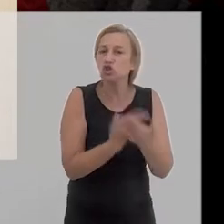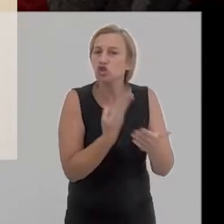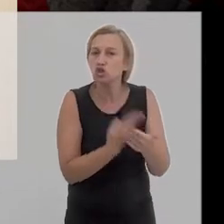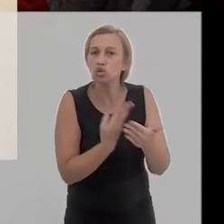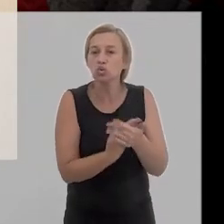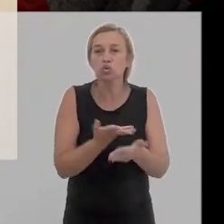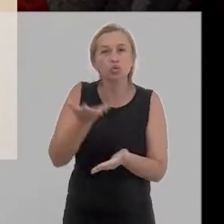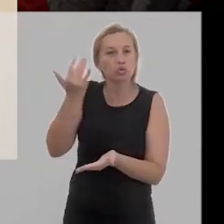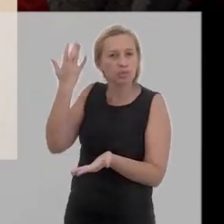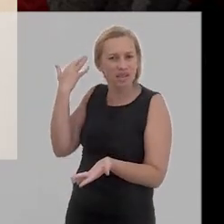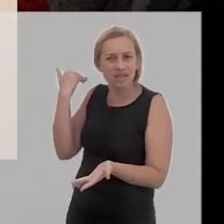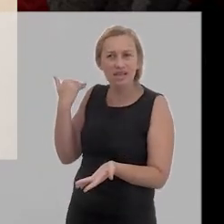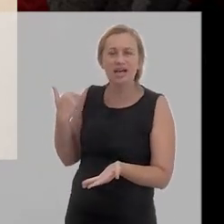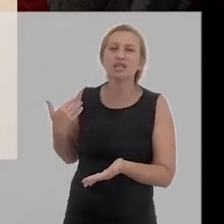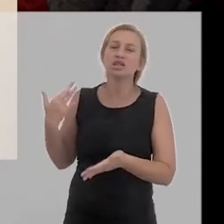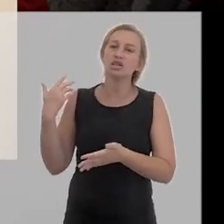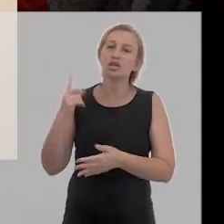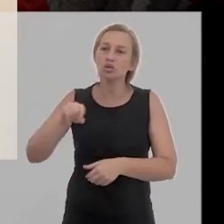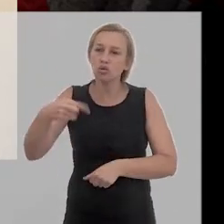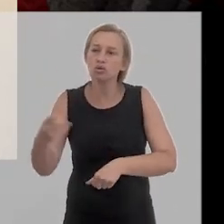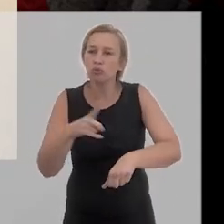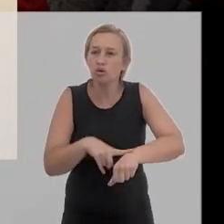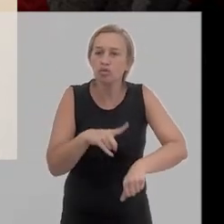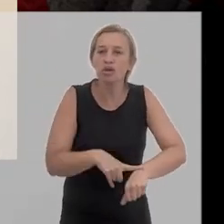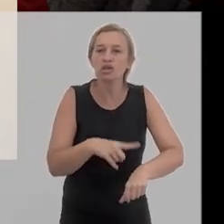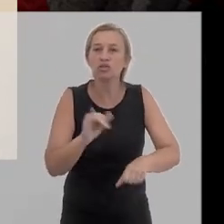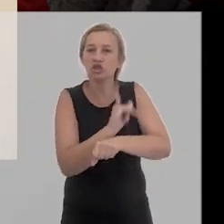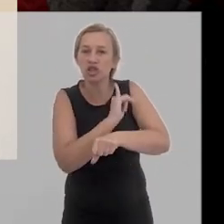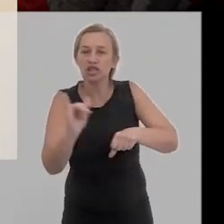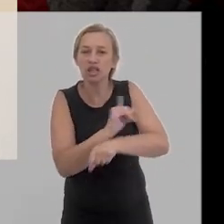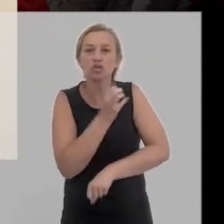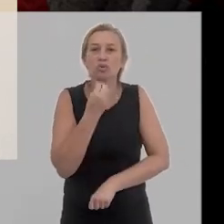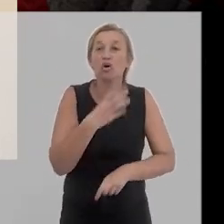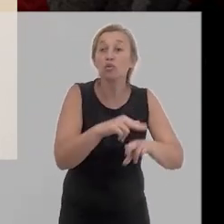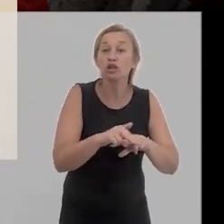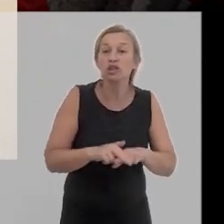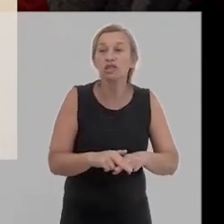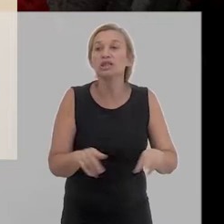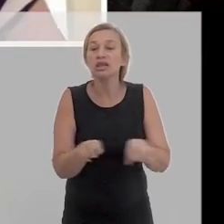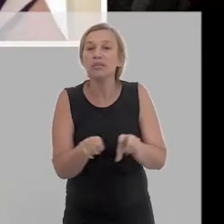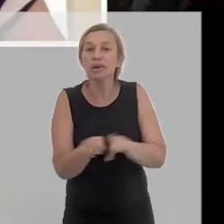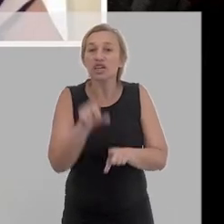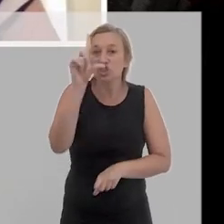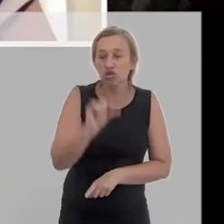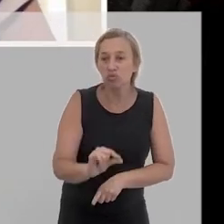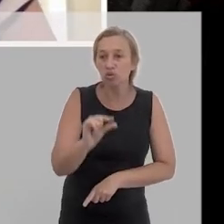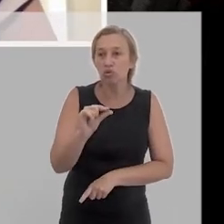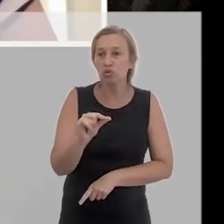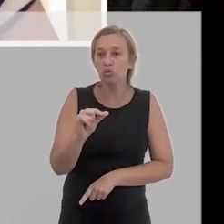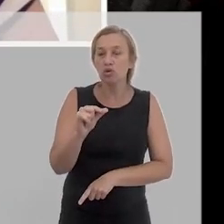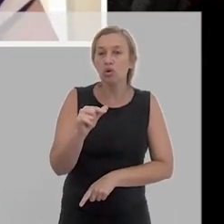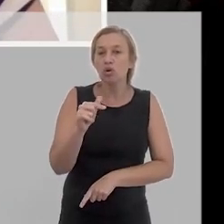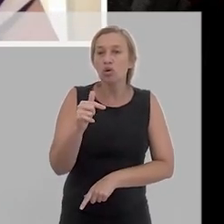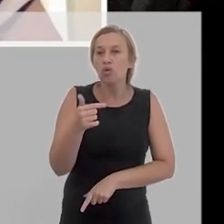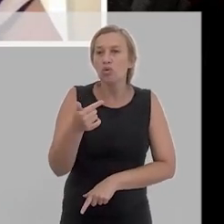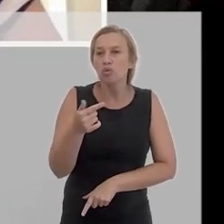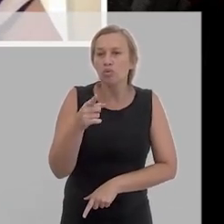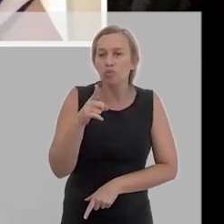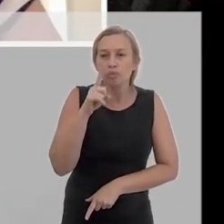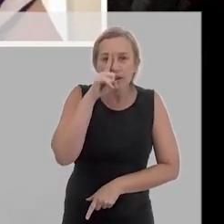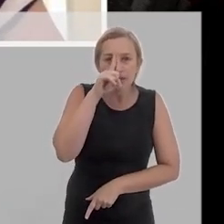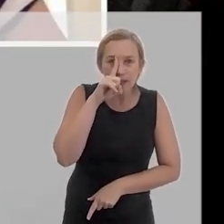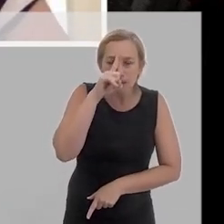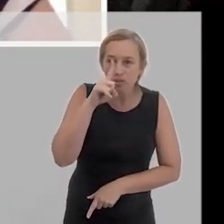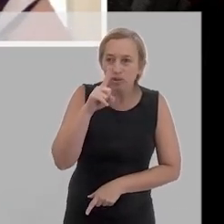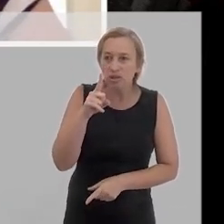estudos anteriores, em outras faixas etárias, então é uma estratégia boa por isso, e também diminui o risco de